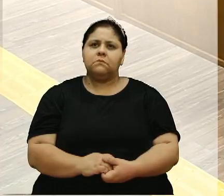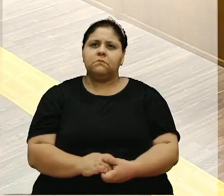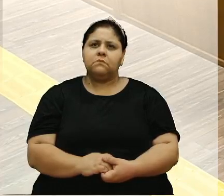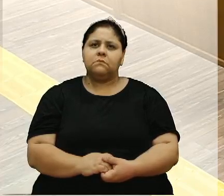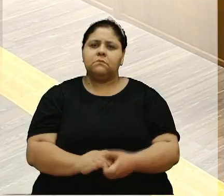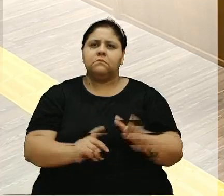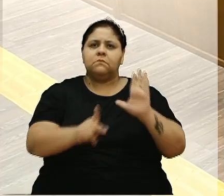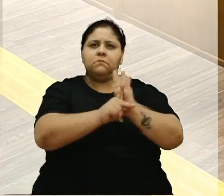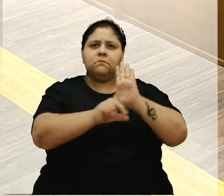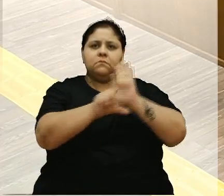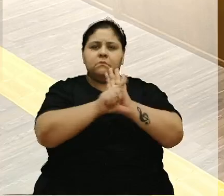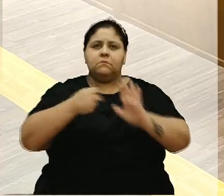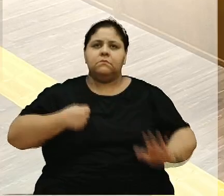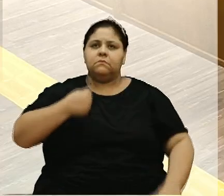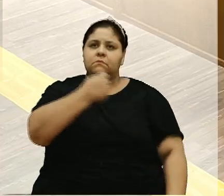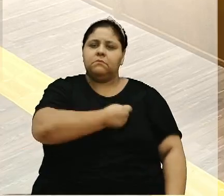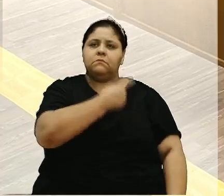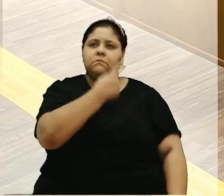Projeto de lei número